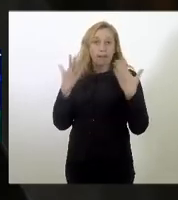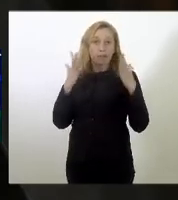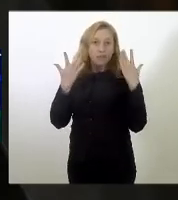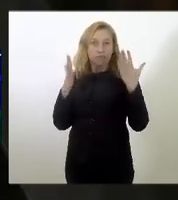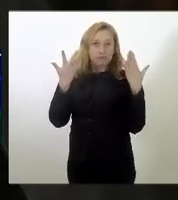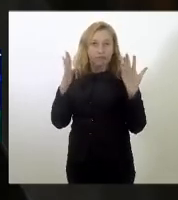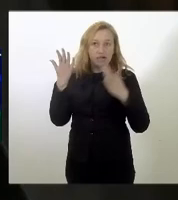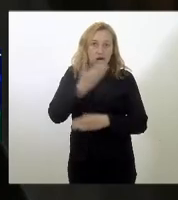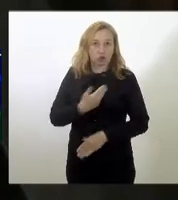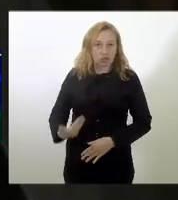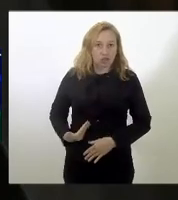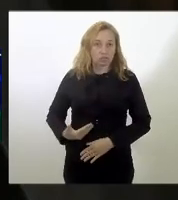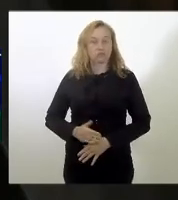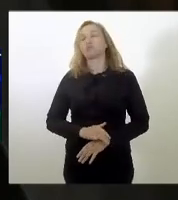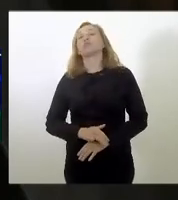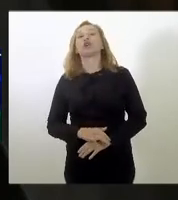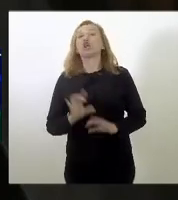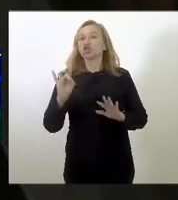governador.